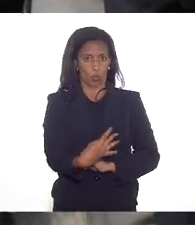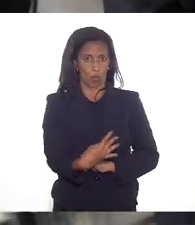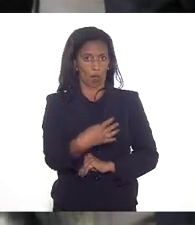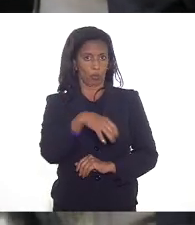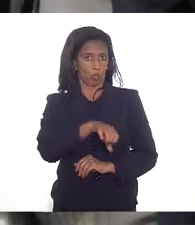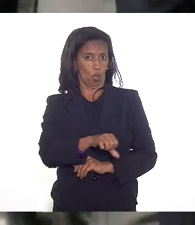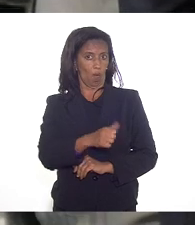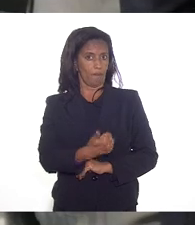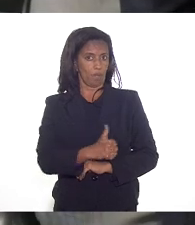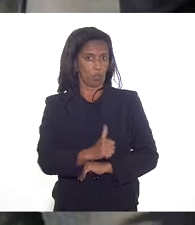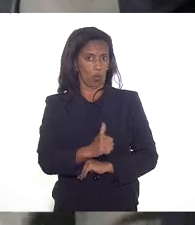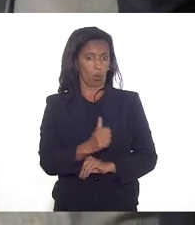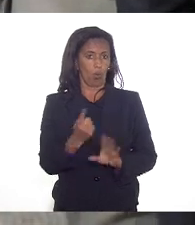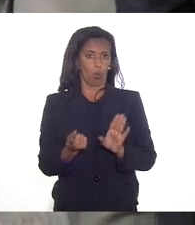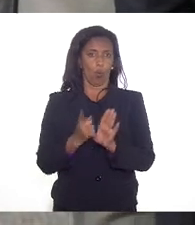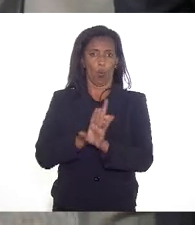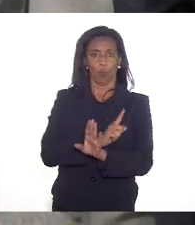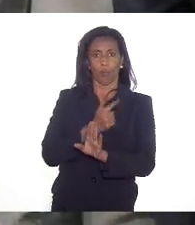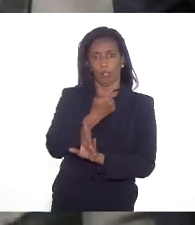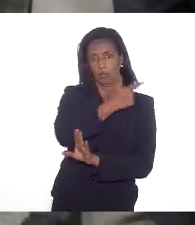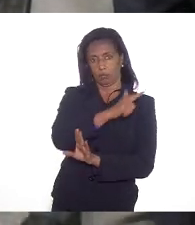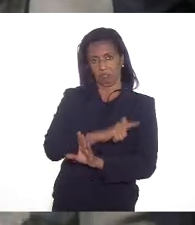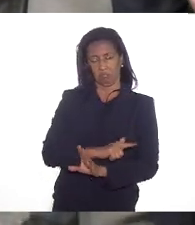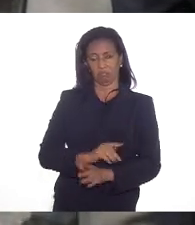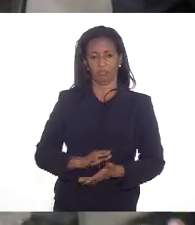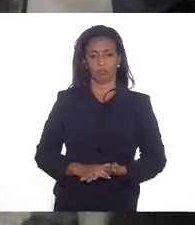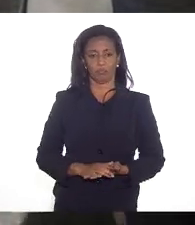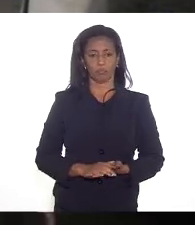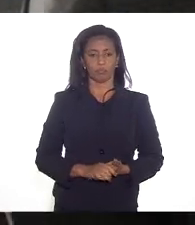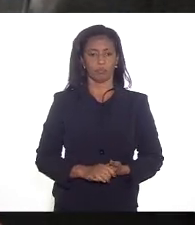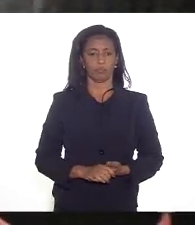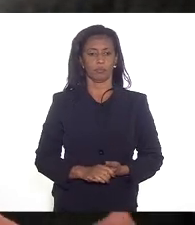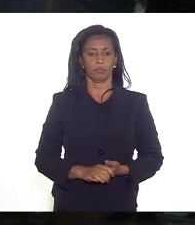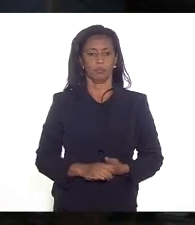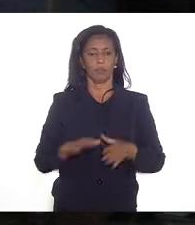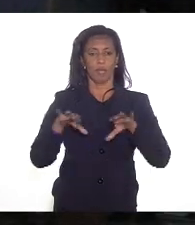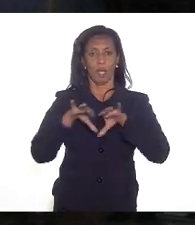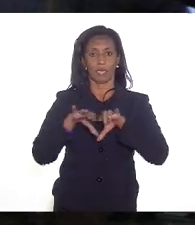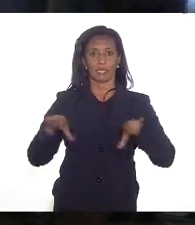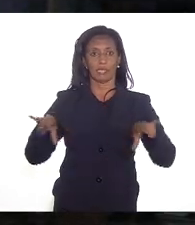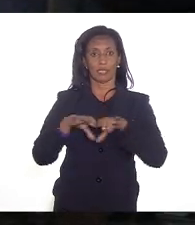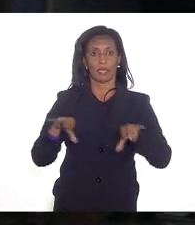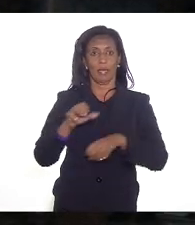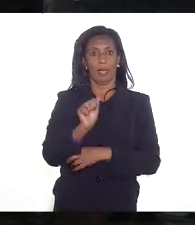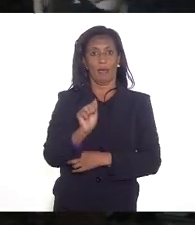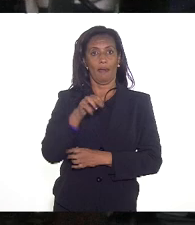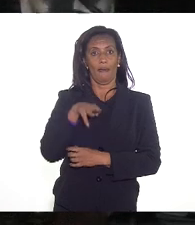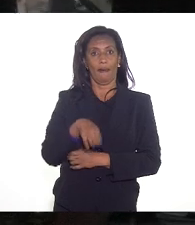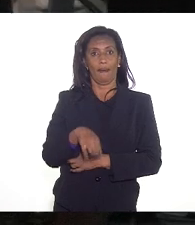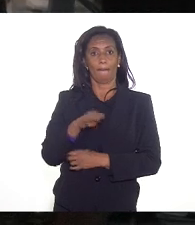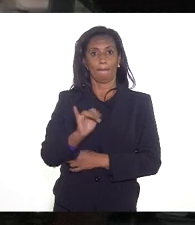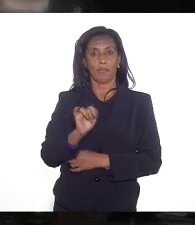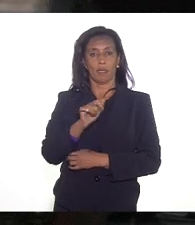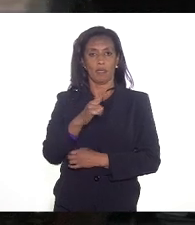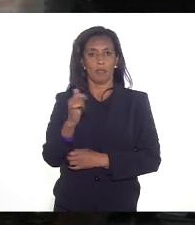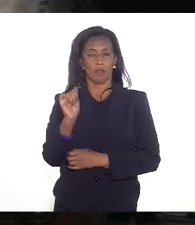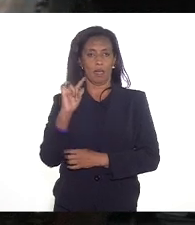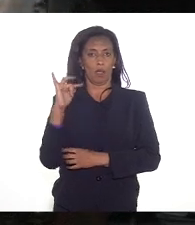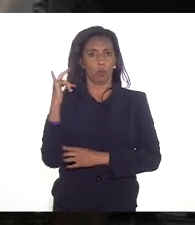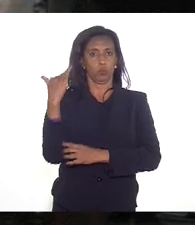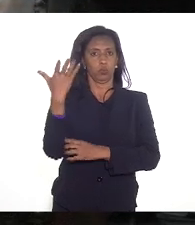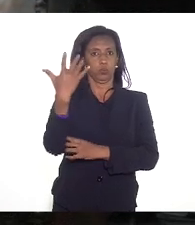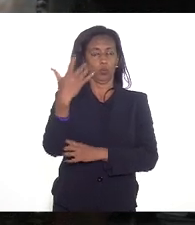12349 11 contrária aos demais pela comissão saneamento ambiental Deputado a Lucinha a